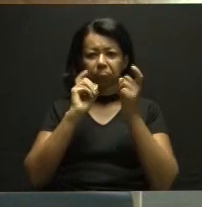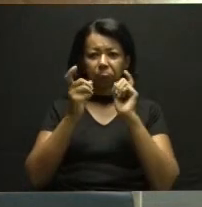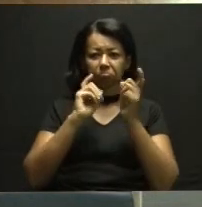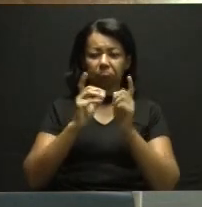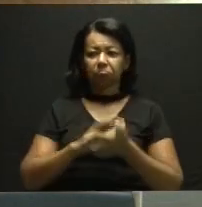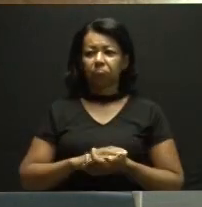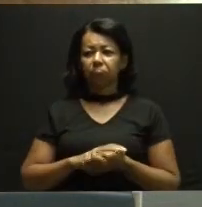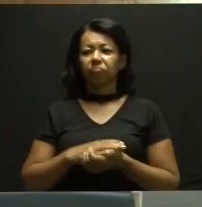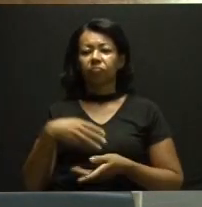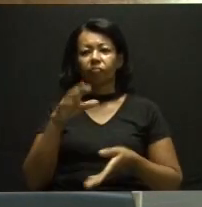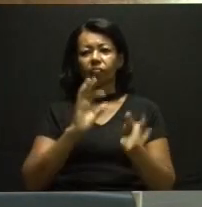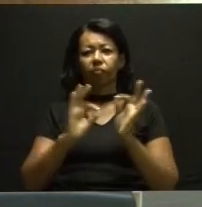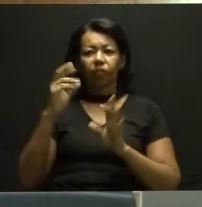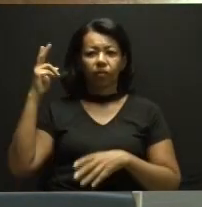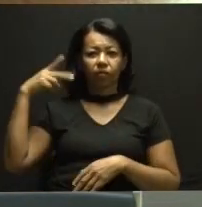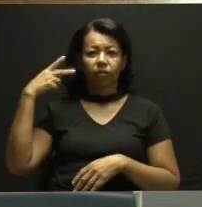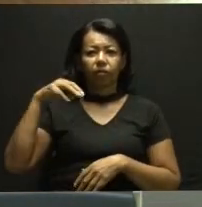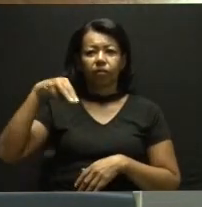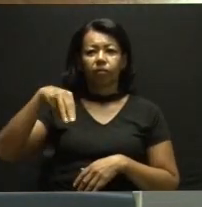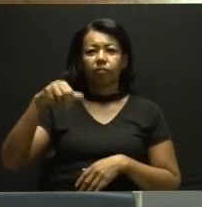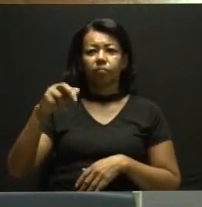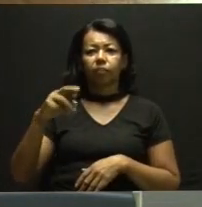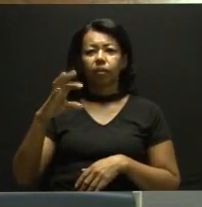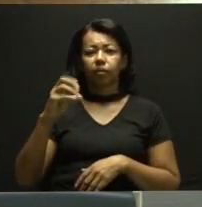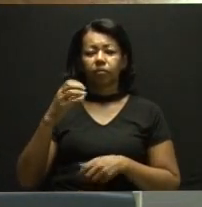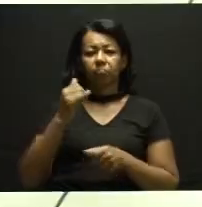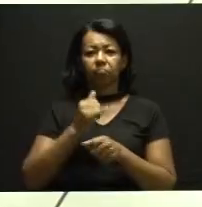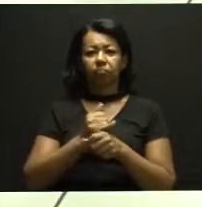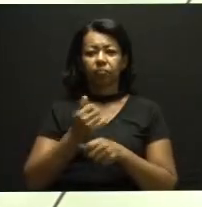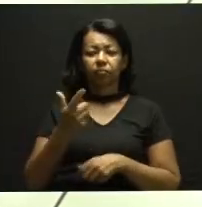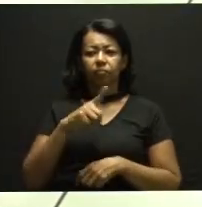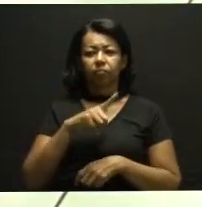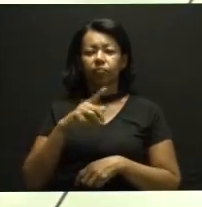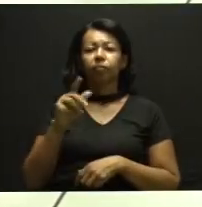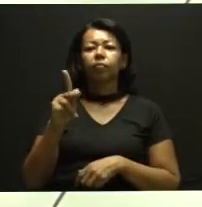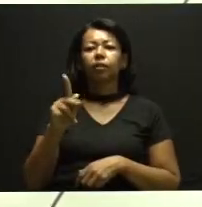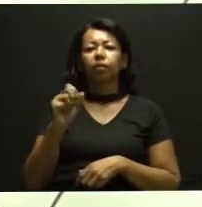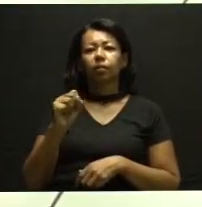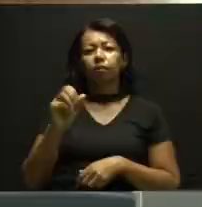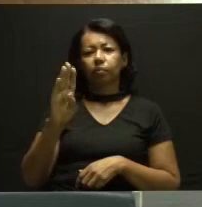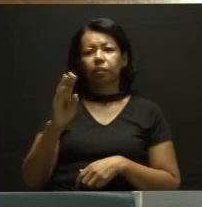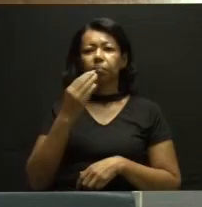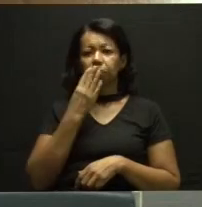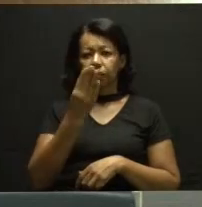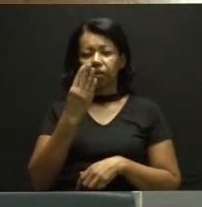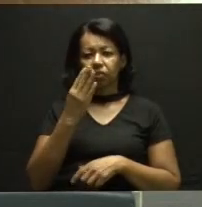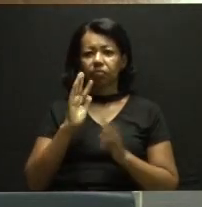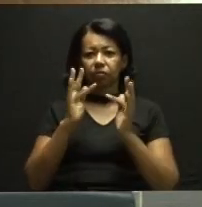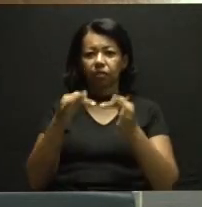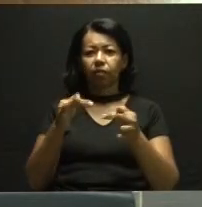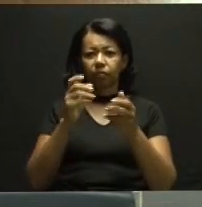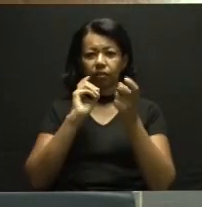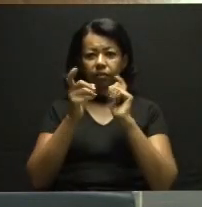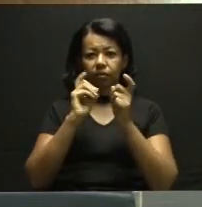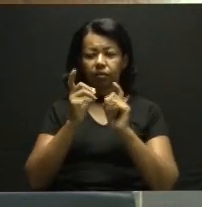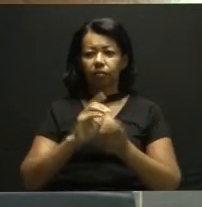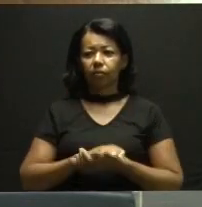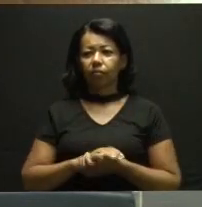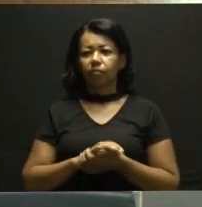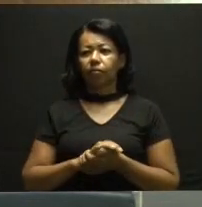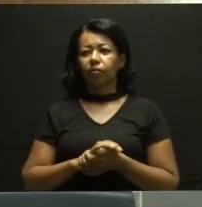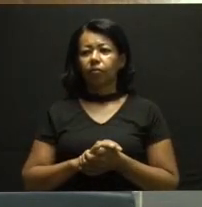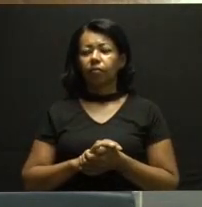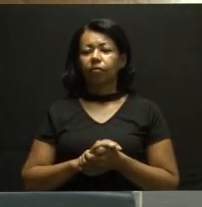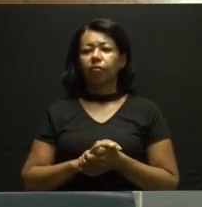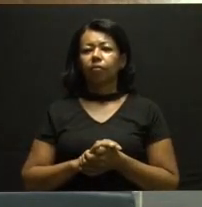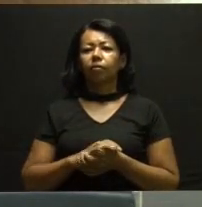de ordem ao presidente gestão de órgãos por márcio como líder da bancada do psb que a solicitação de santos onde ó sobre os ganhos gestão de ópera don johnson eo